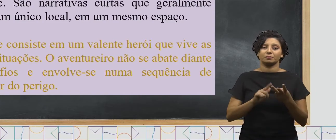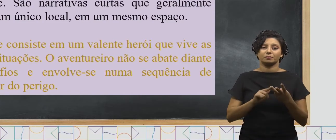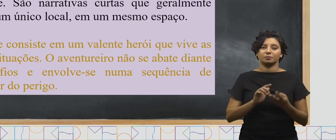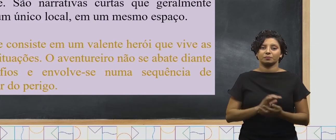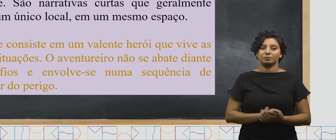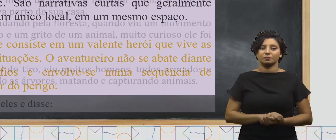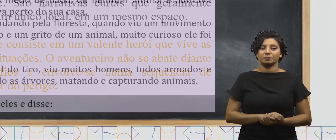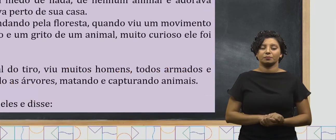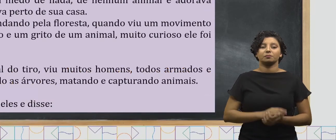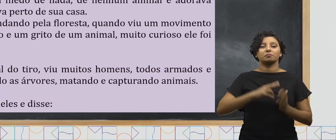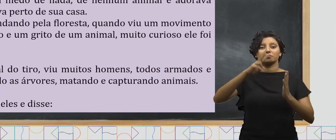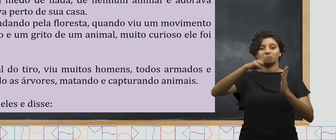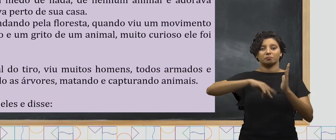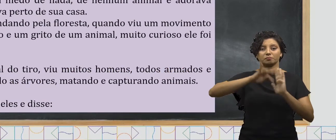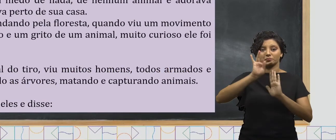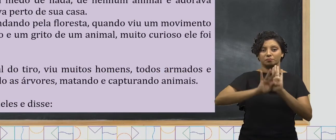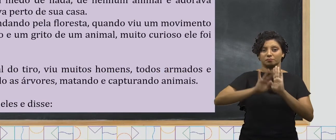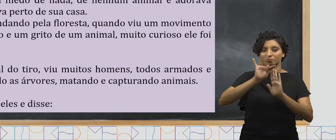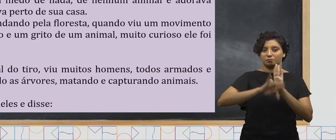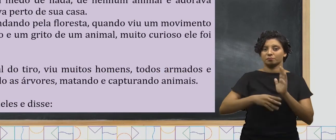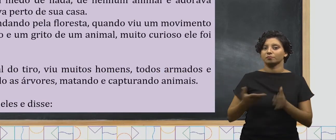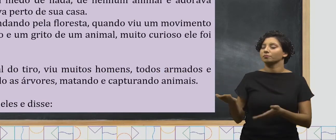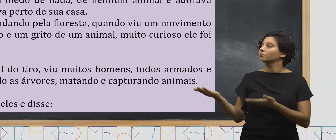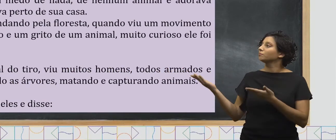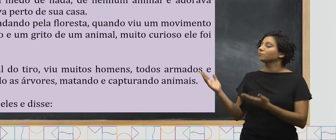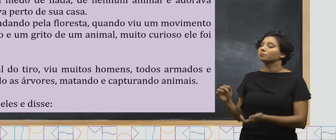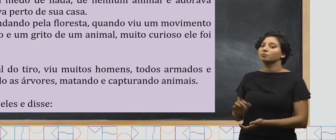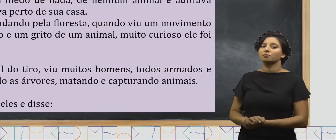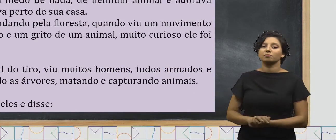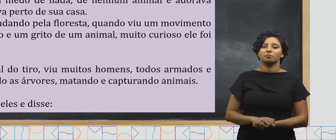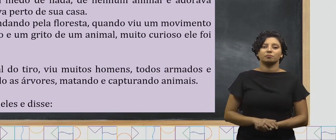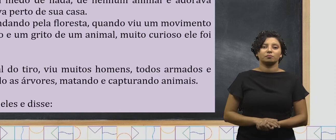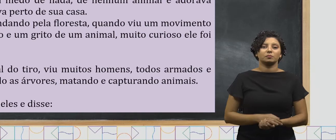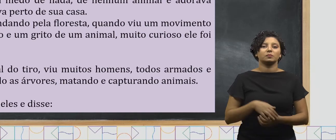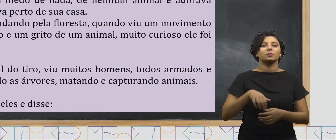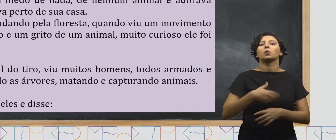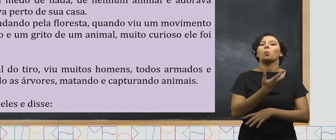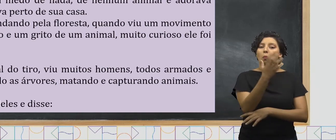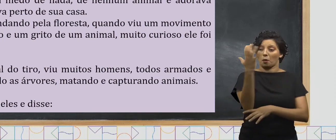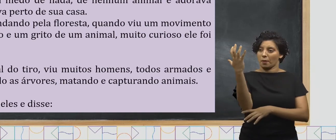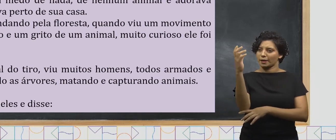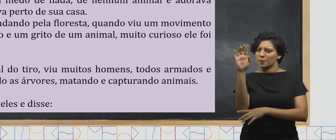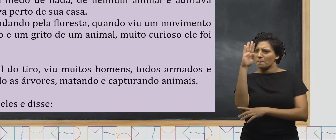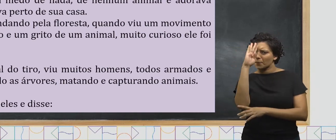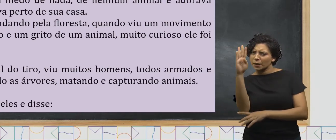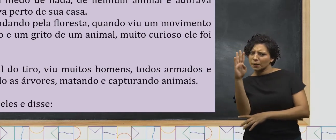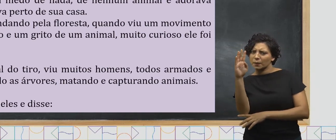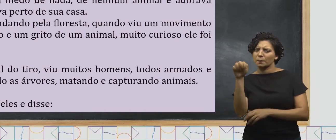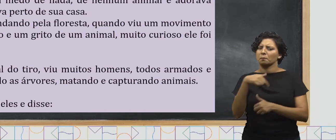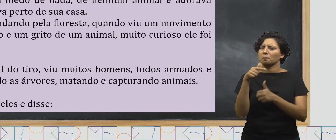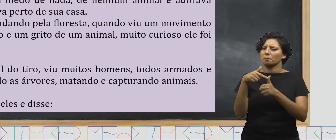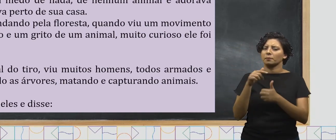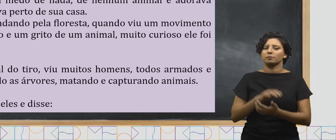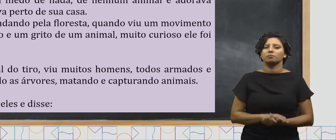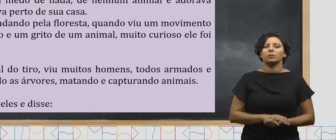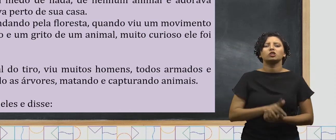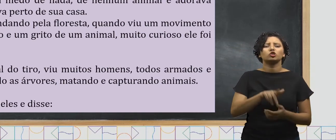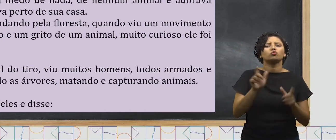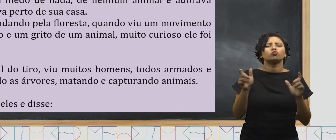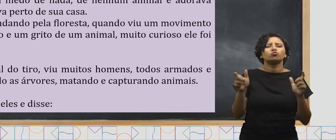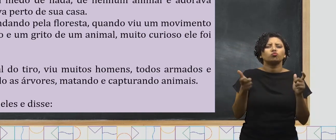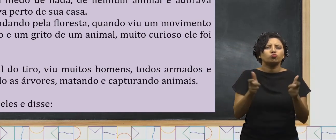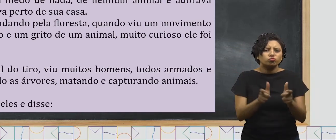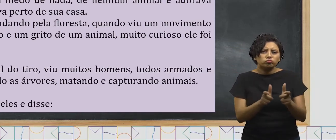atividade número 3. Leia o texto abaixo. O meio ambiente em primeiro lugar. Era um